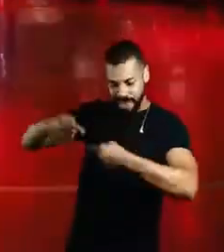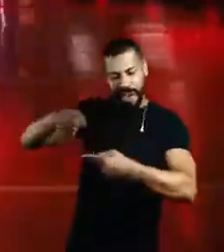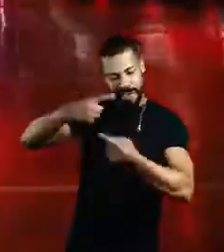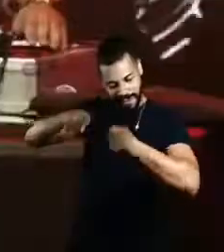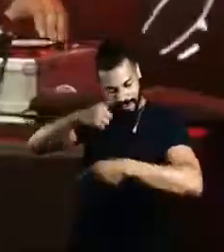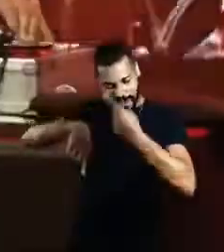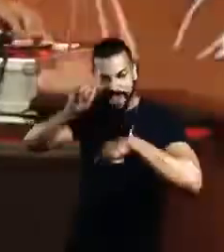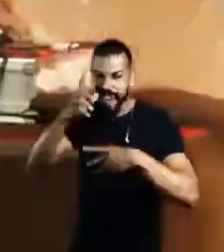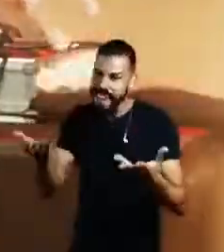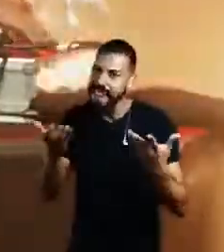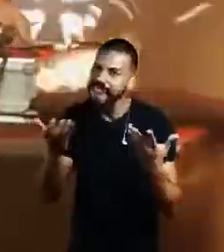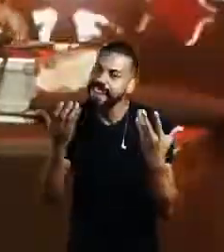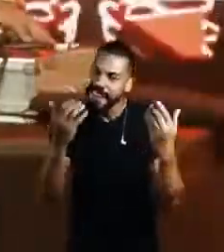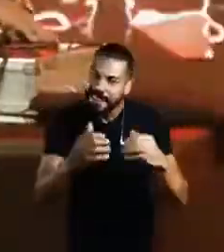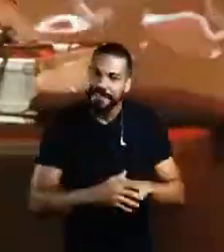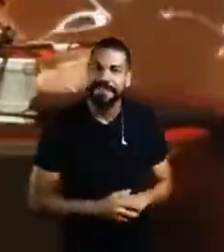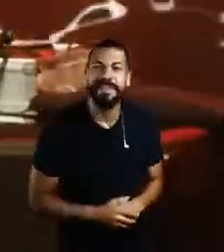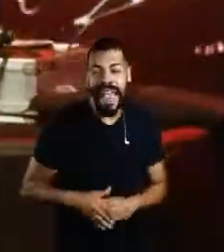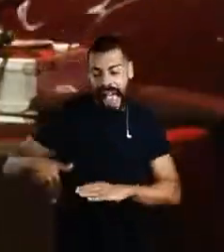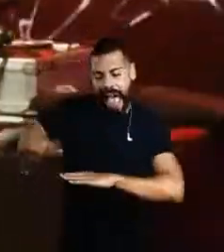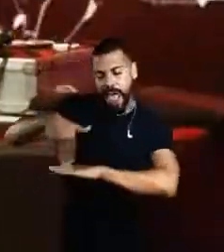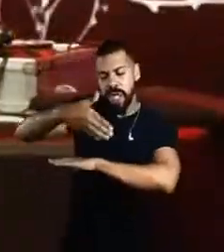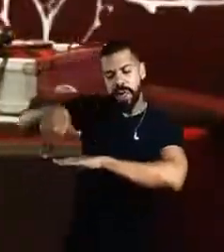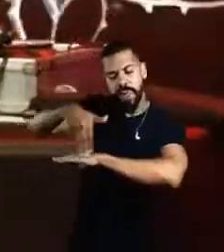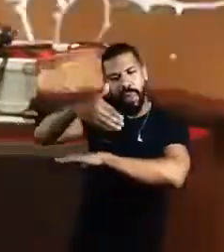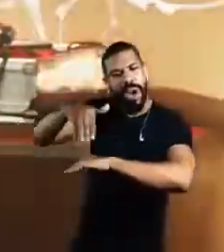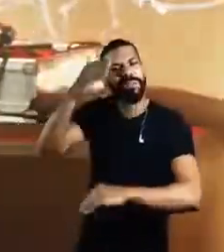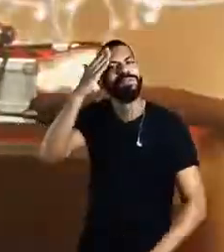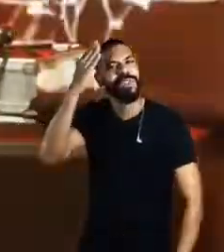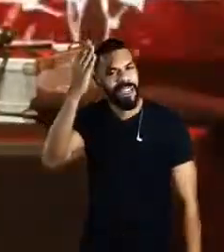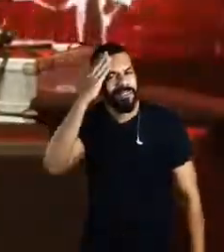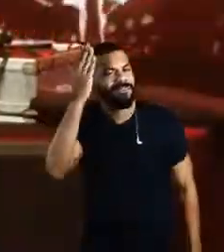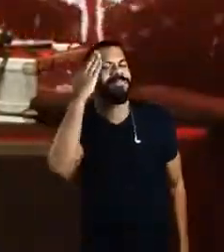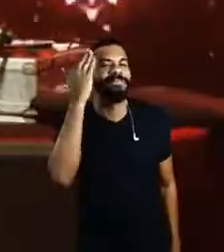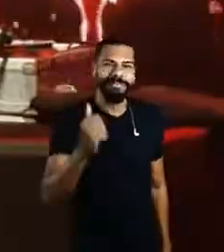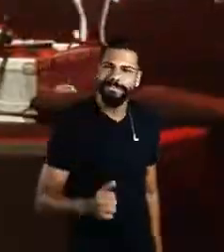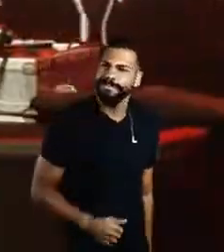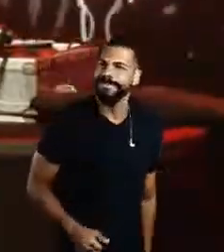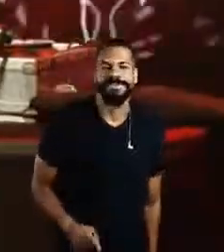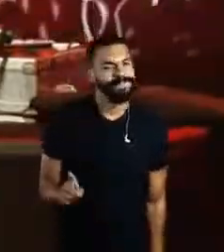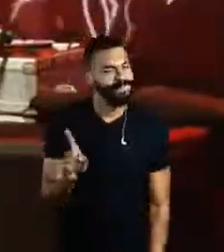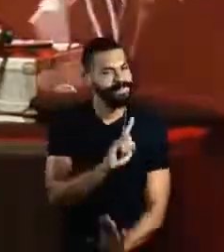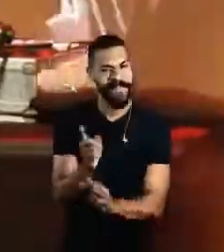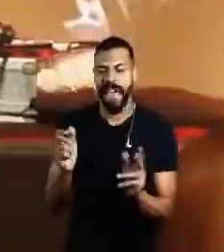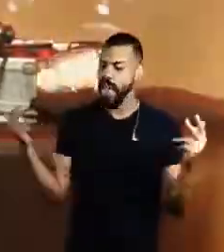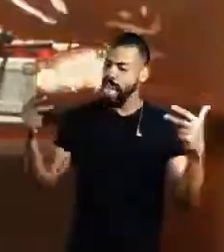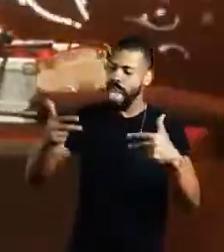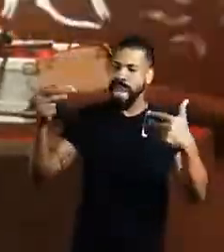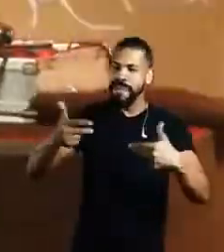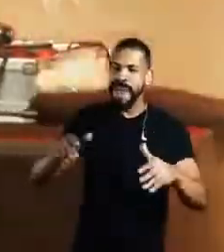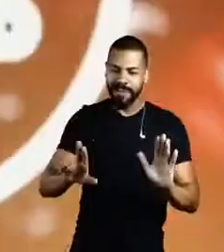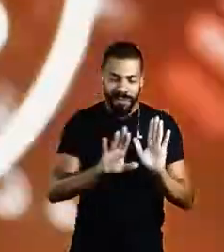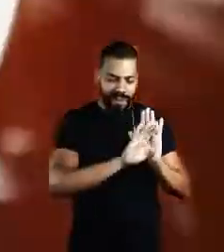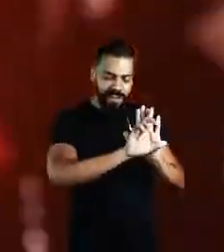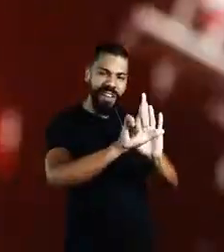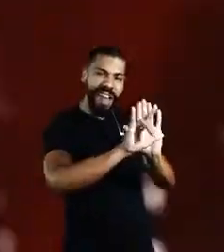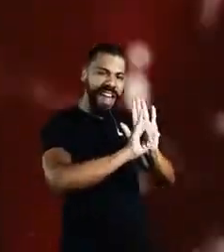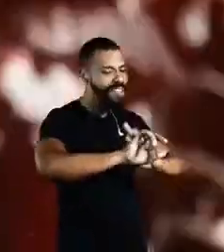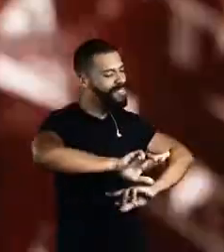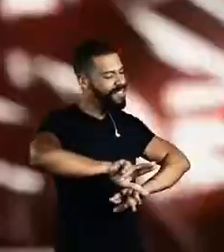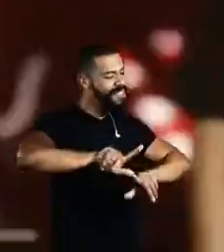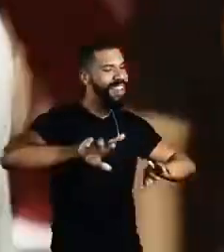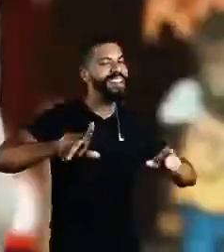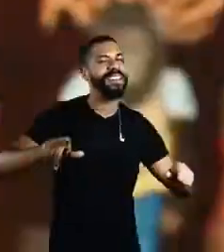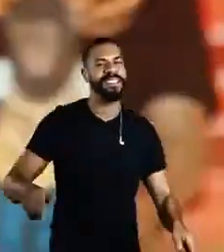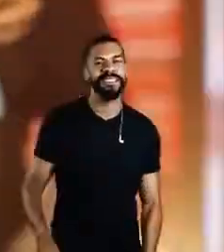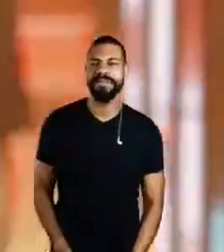diz que é cedo. Eu sei, as ruas é difícil, eu sei. Eu sei, meu rap é fora da lei. Eu sei, desculpe, mas